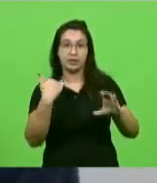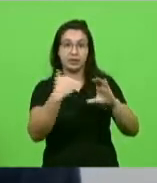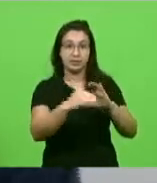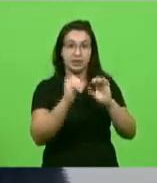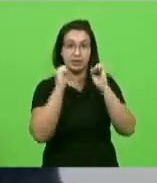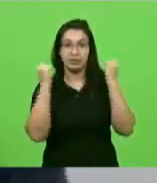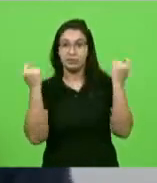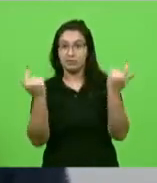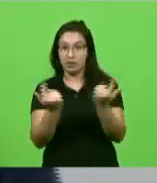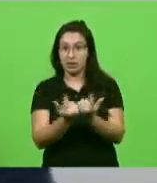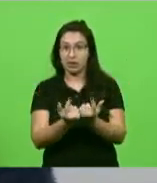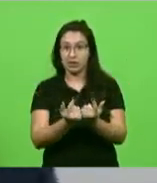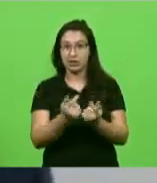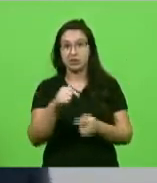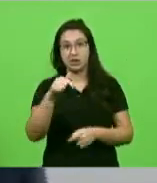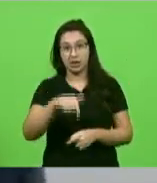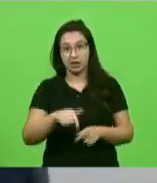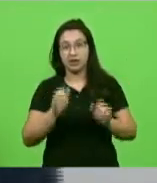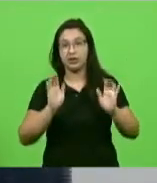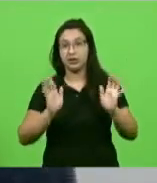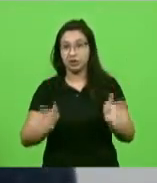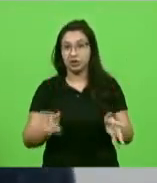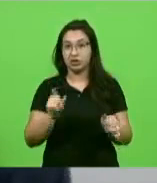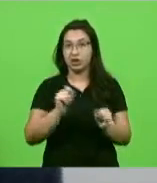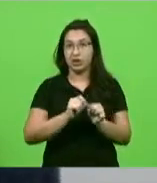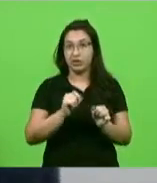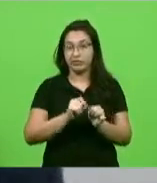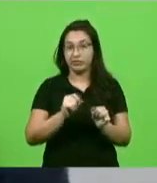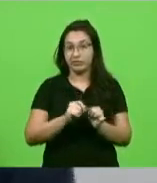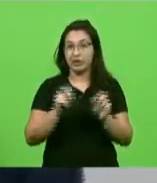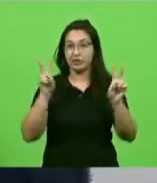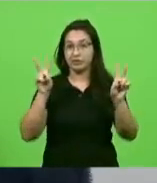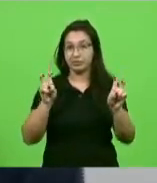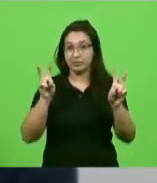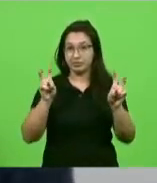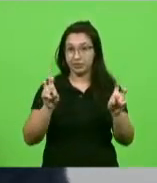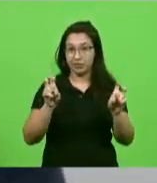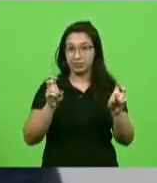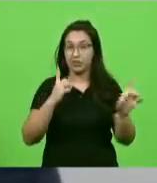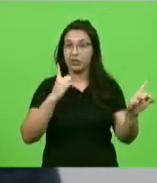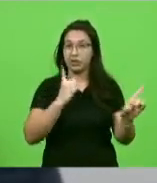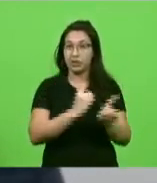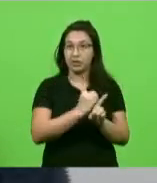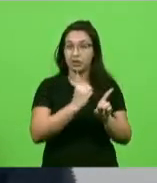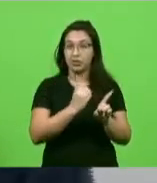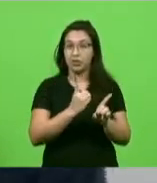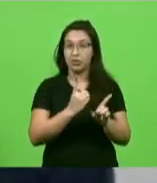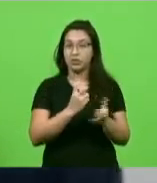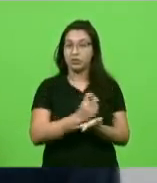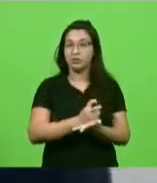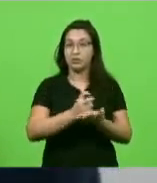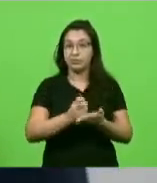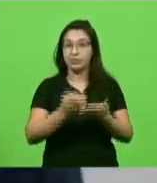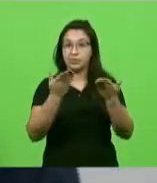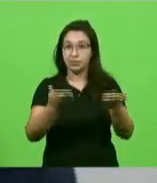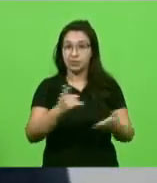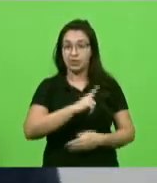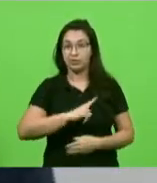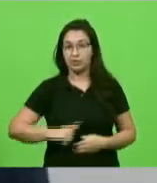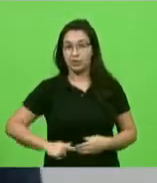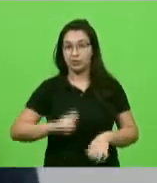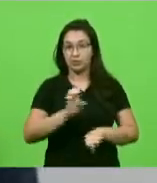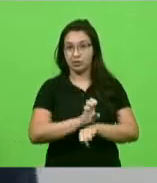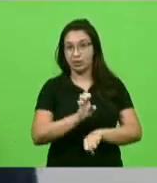Assembleia Legislativa, no caso que nós estamos tratando de apuração de um impedimento de um governador do